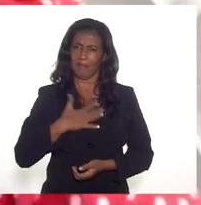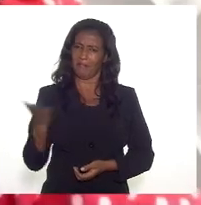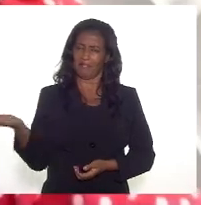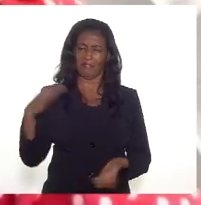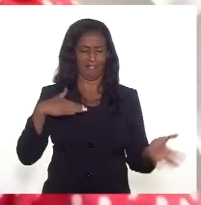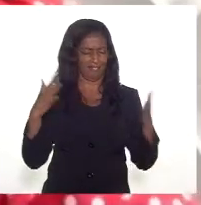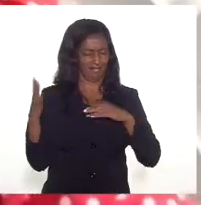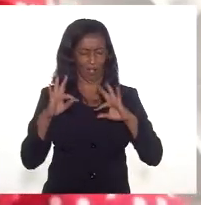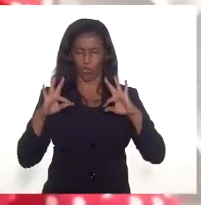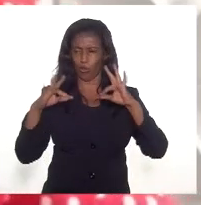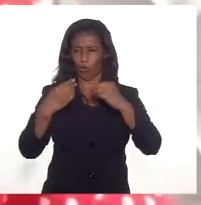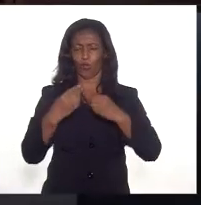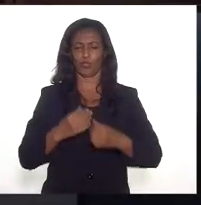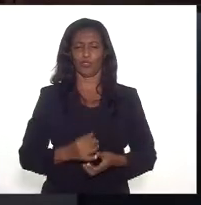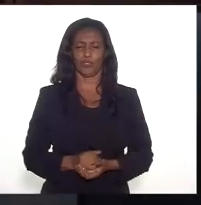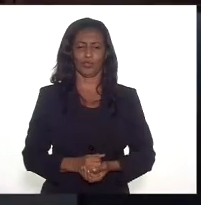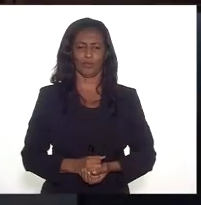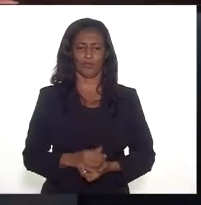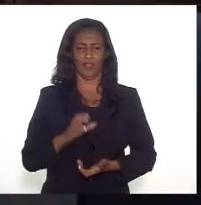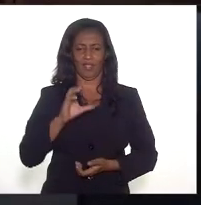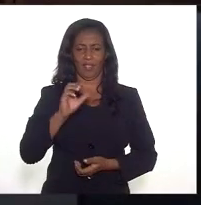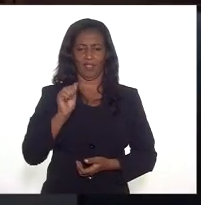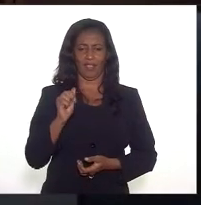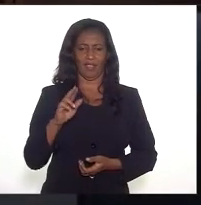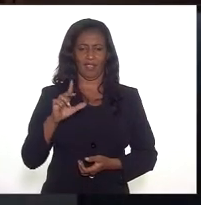que quiserem. Carlos Mink.